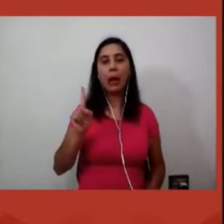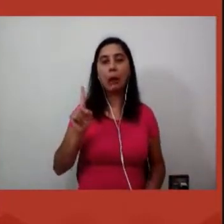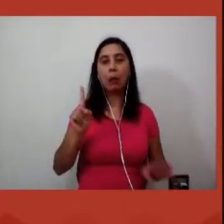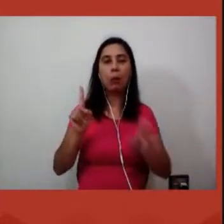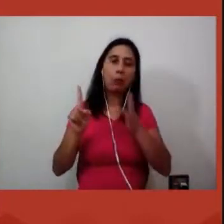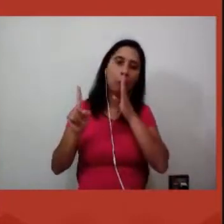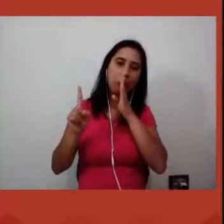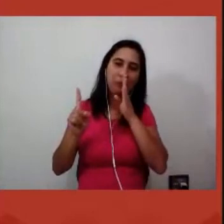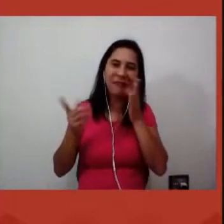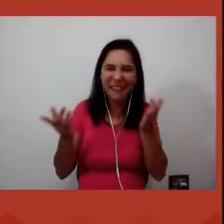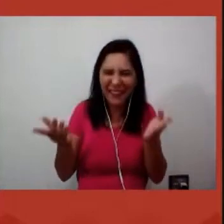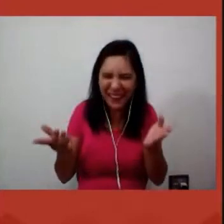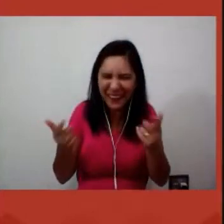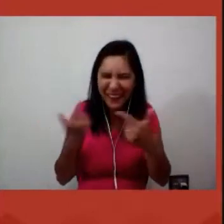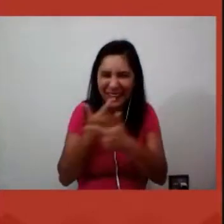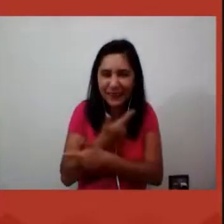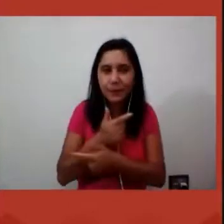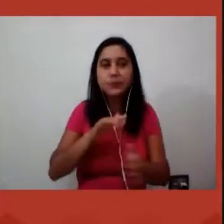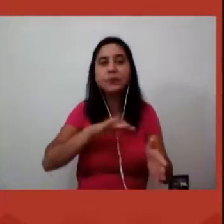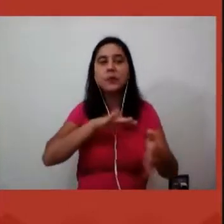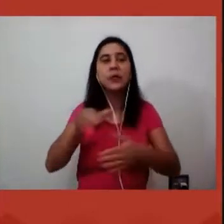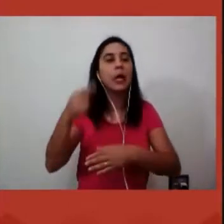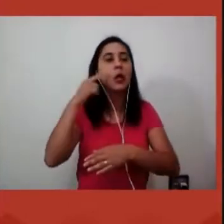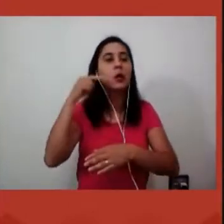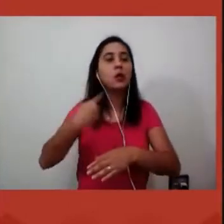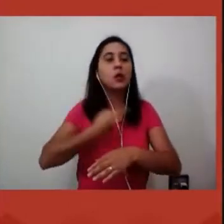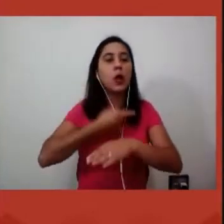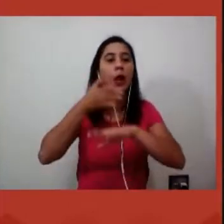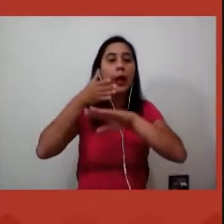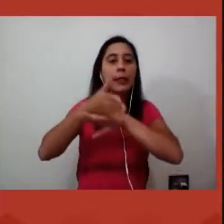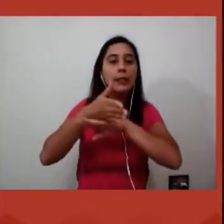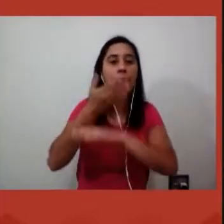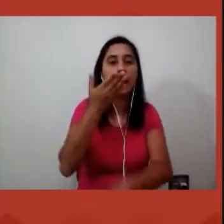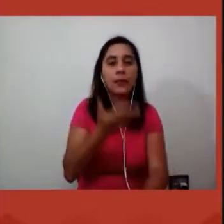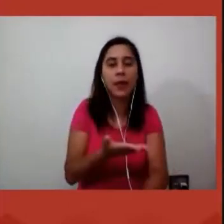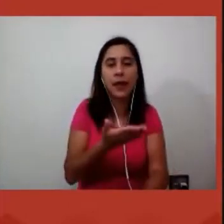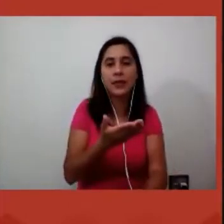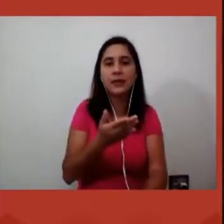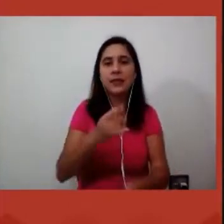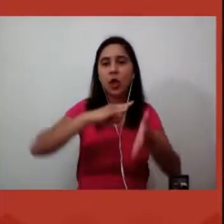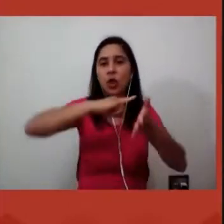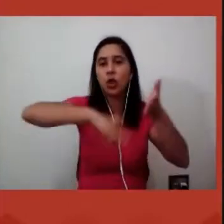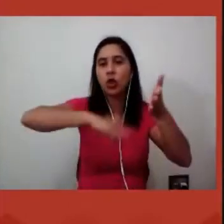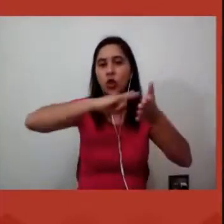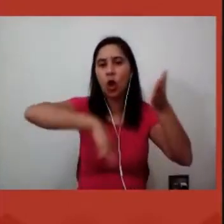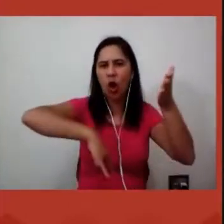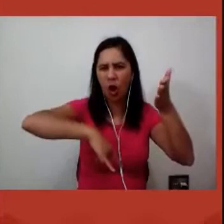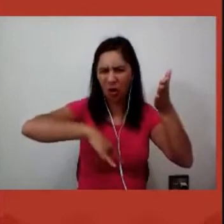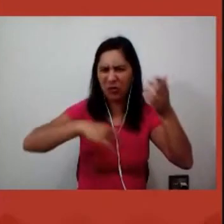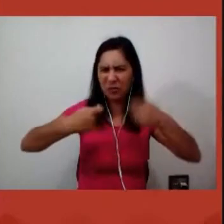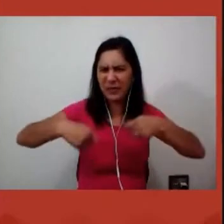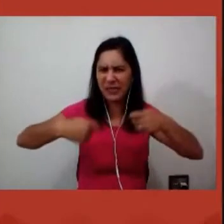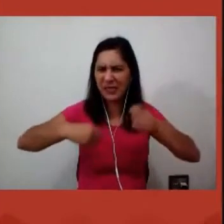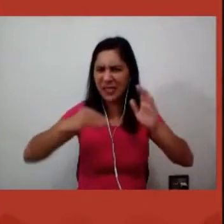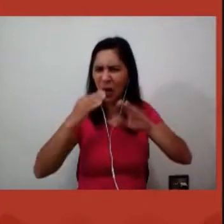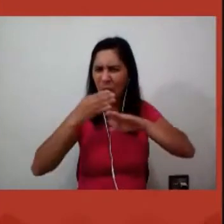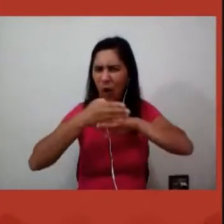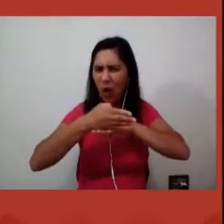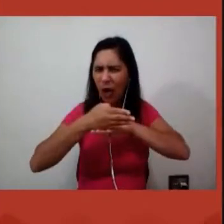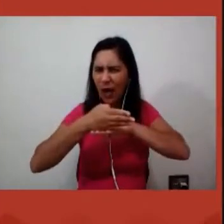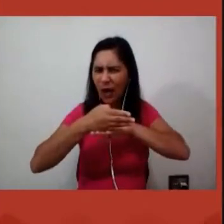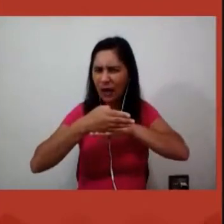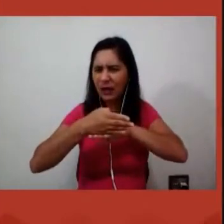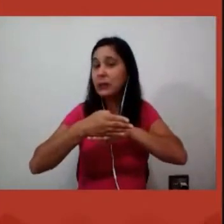É para a gente entrar aqui nesse Docs, Armando, que você postou aqui do lado?